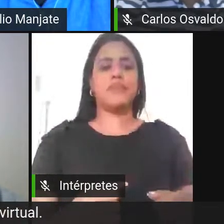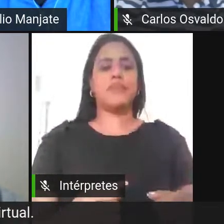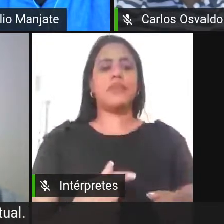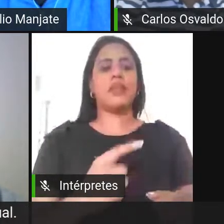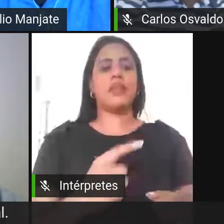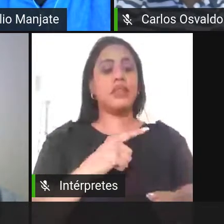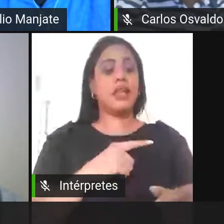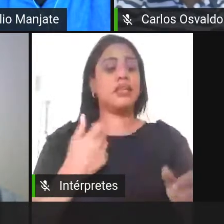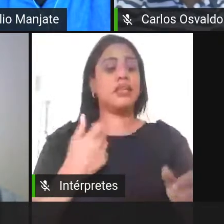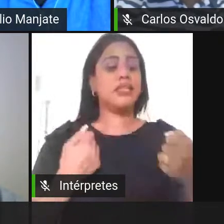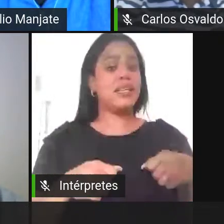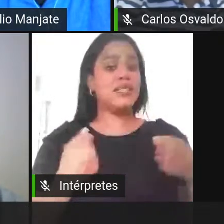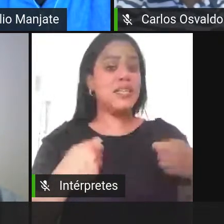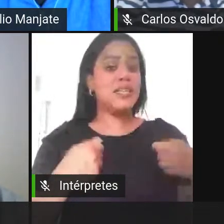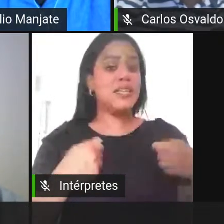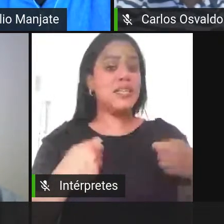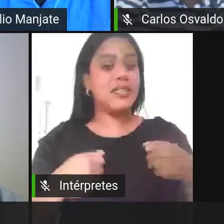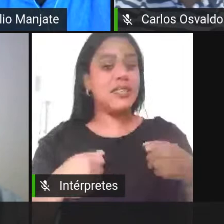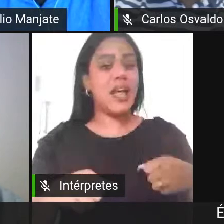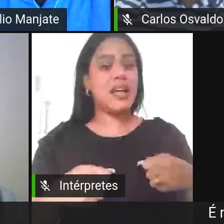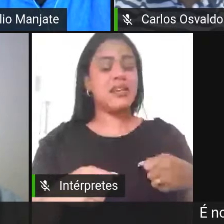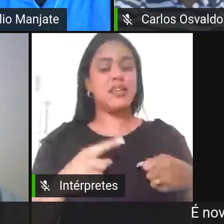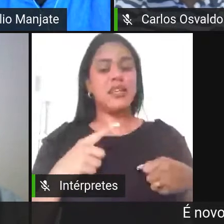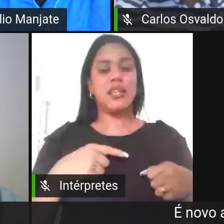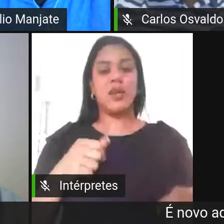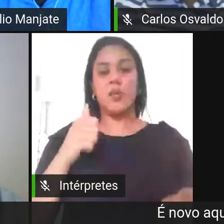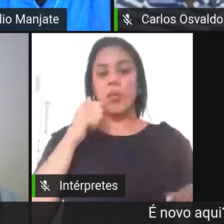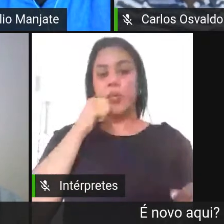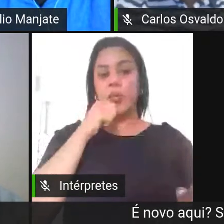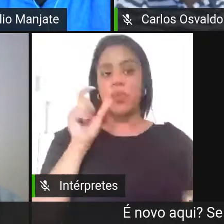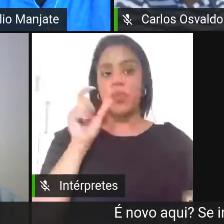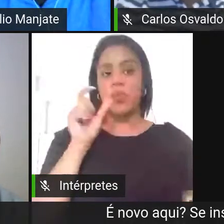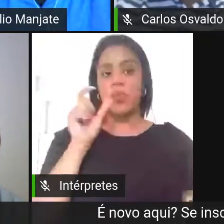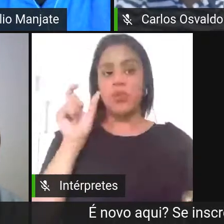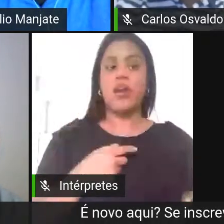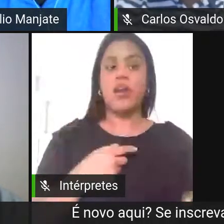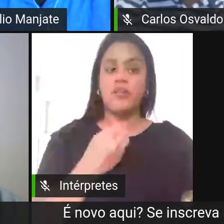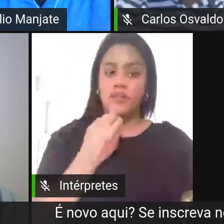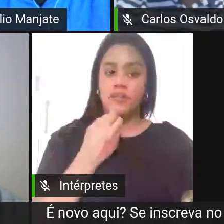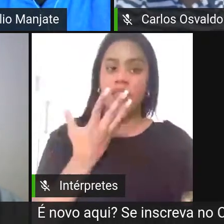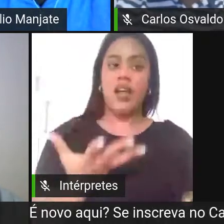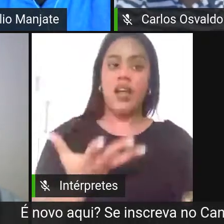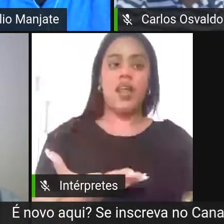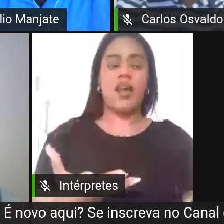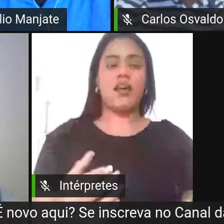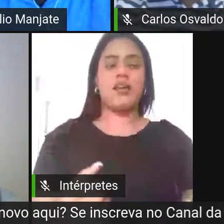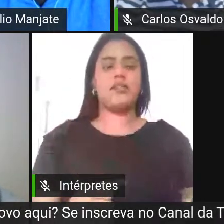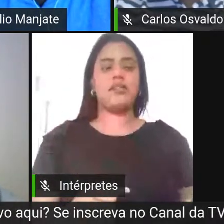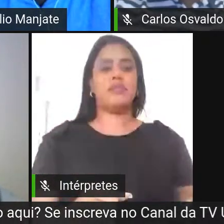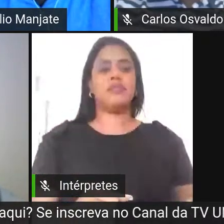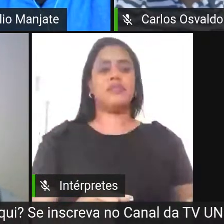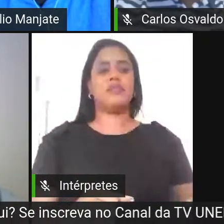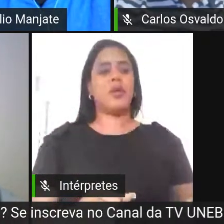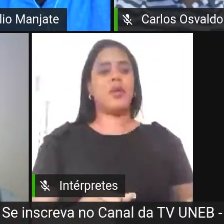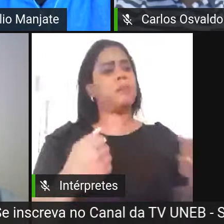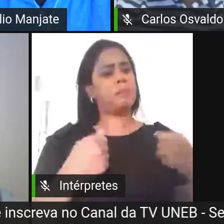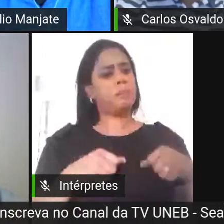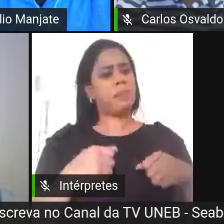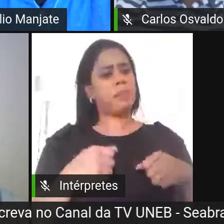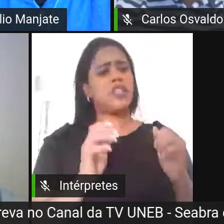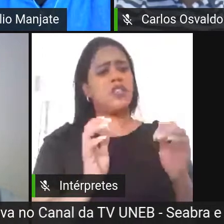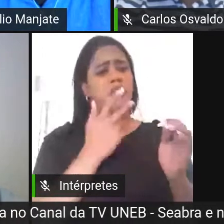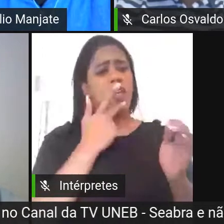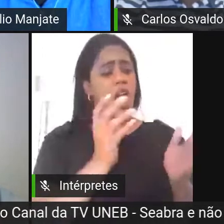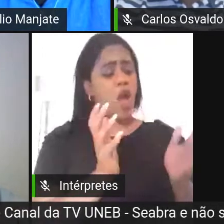sentido para dizer. Mas eu tenho que nomear essa categoria, eu tenho que dizer que é um grupo. Então, ok, vou dar o nome a esse grupo para poder então falar